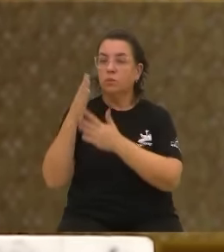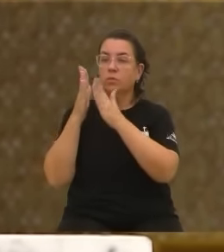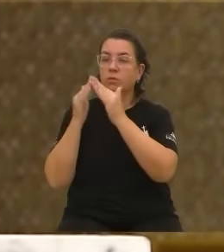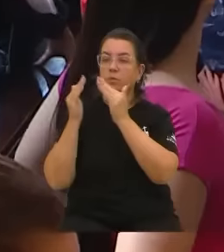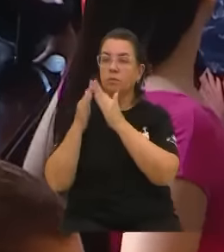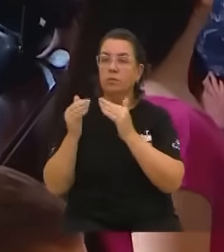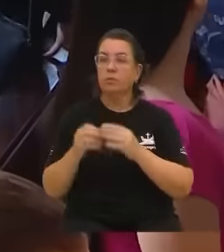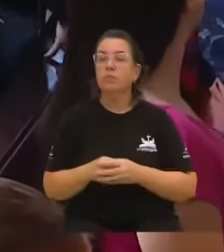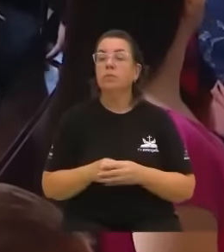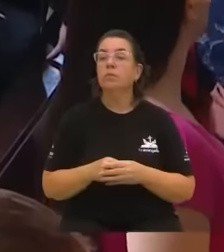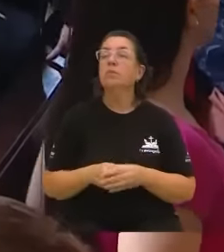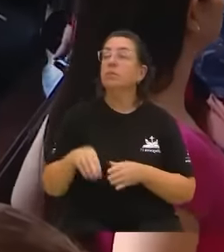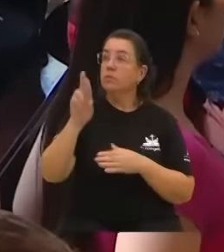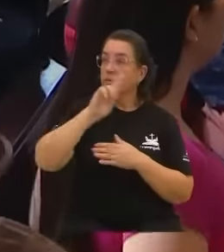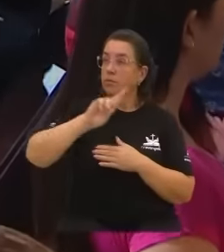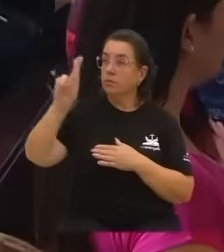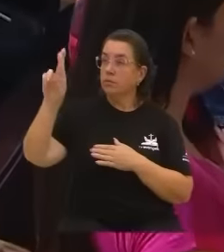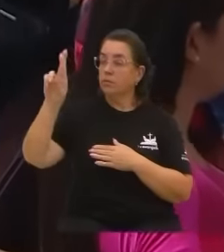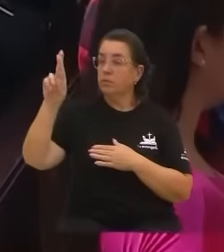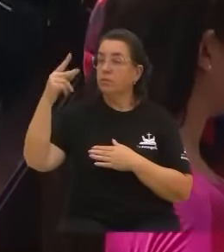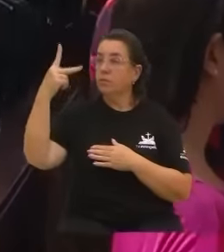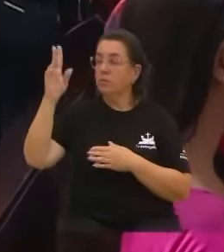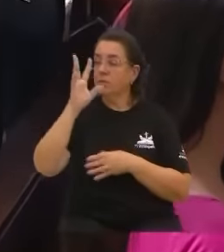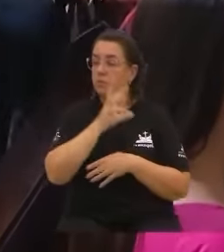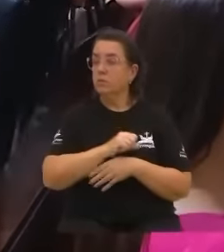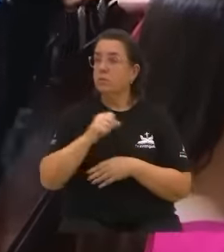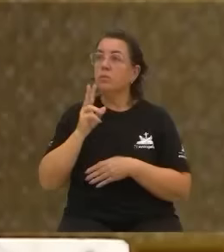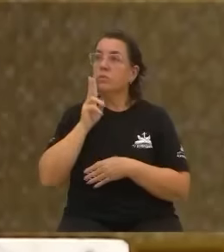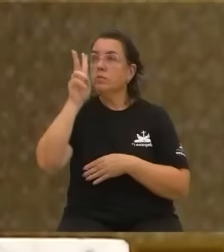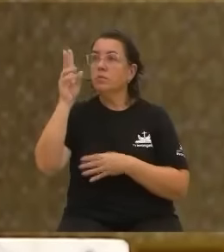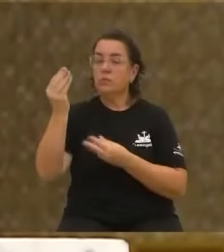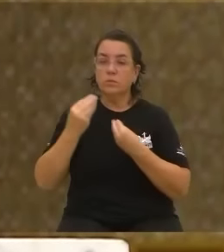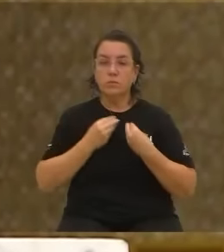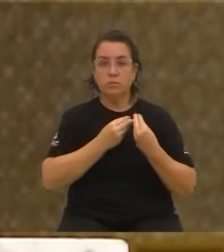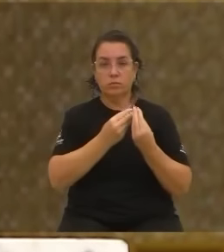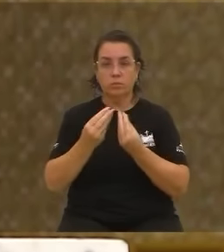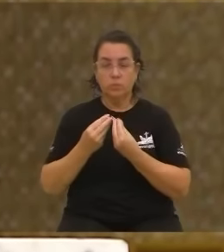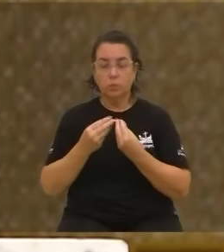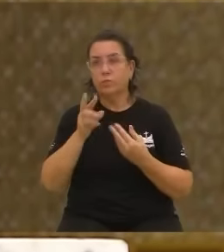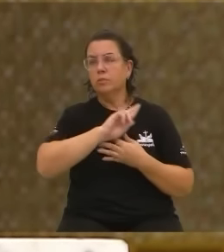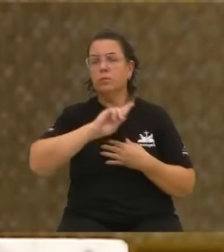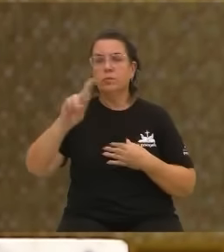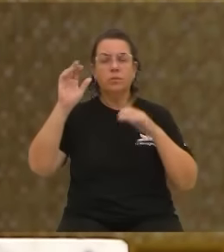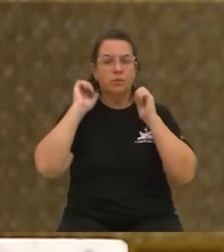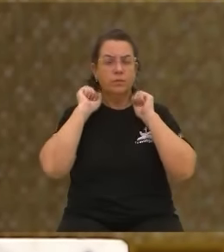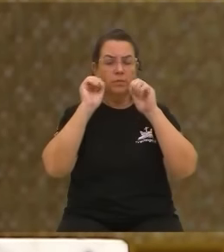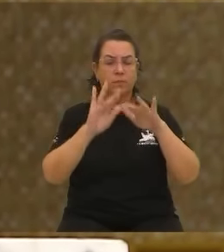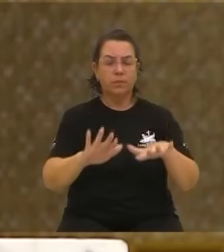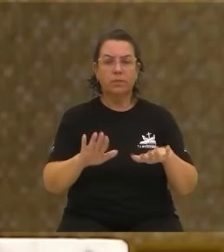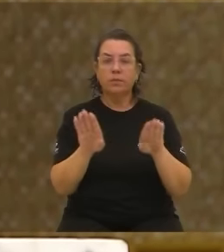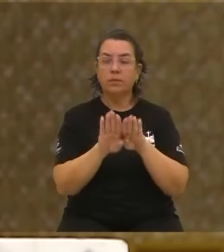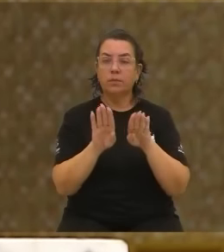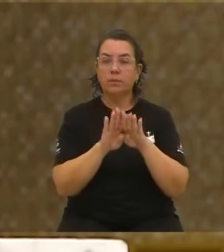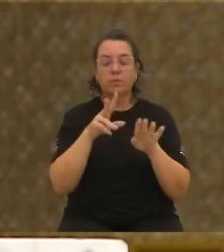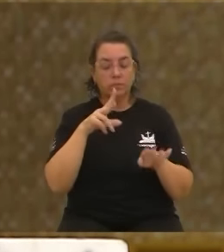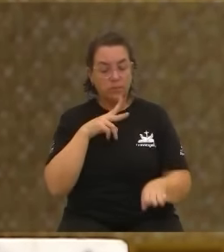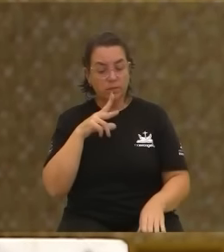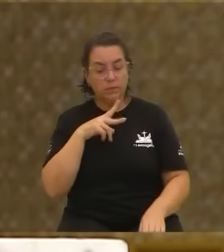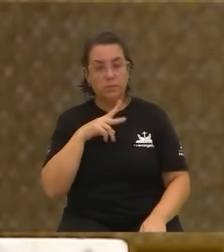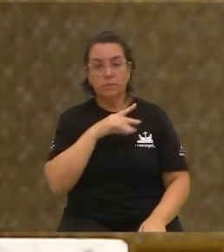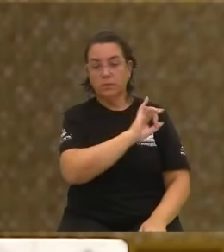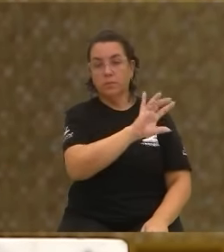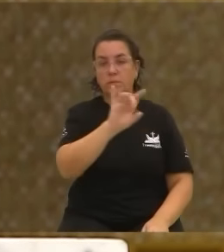pedimos. Fortalecei-nos, Senhor, em vosso amor. Senhor, desça sobre nós e de forma particular